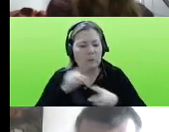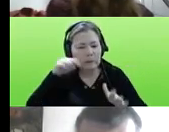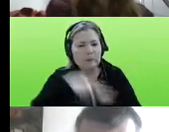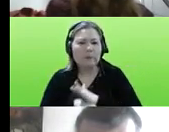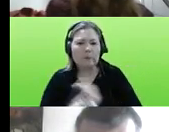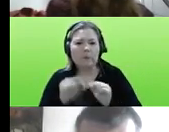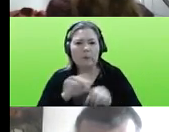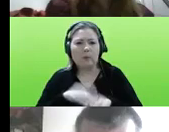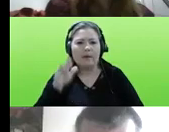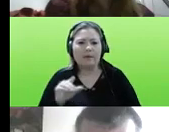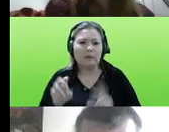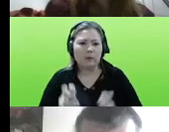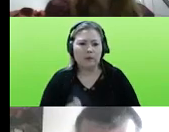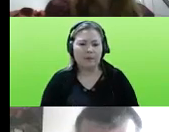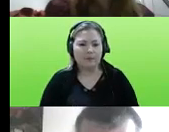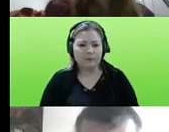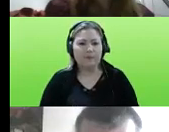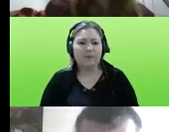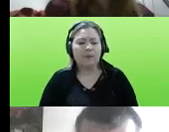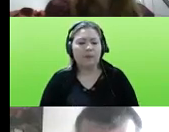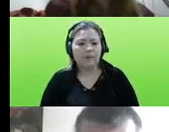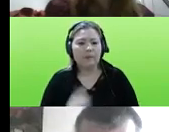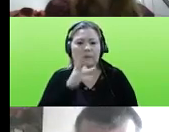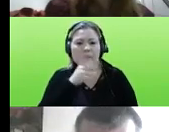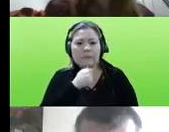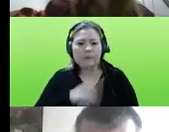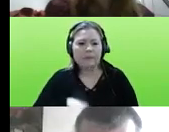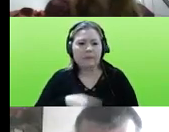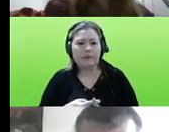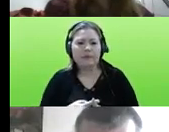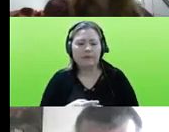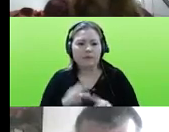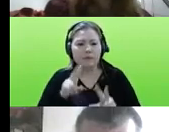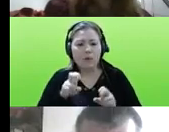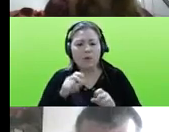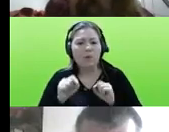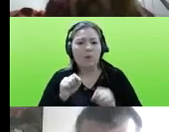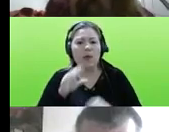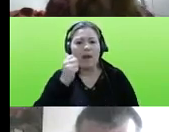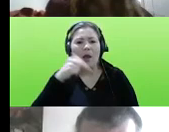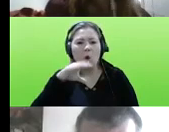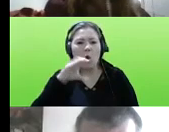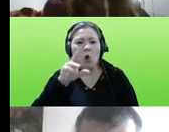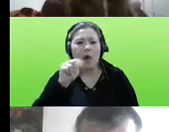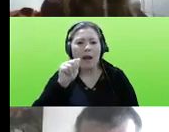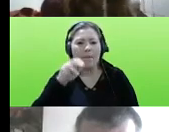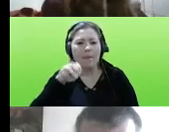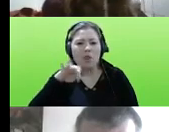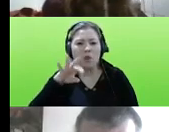abrangente, né, do que, e mais duradouro, tem mais a ver com o ancoramento social de longa